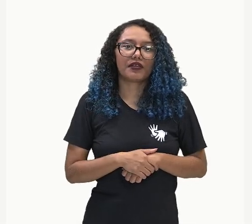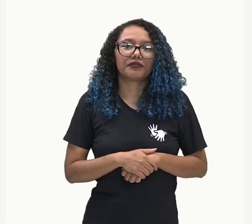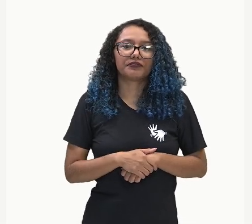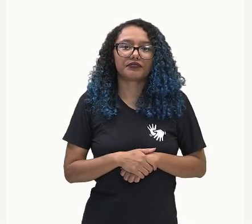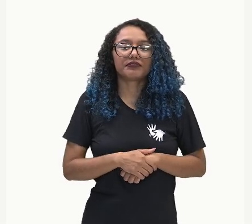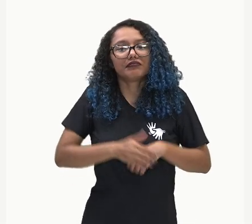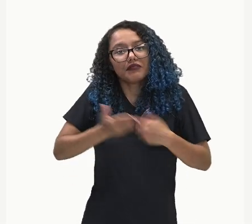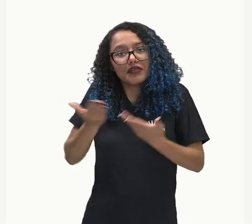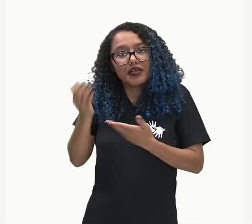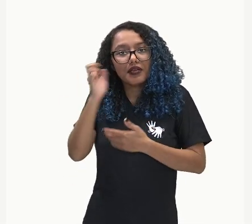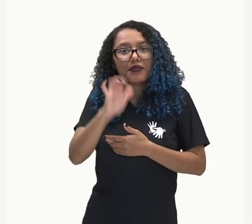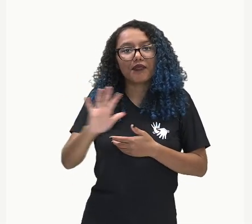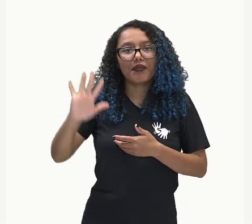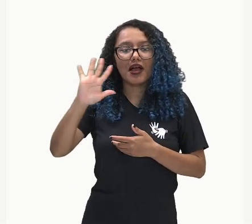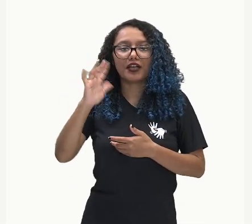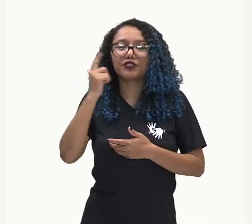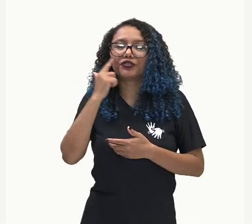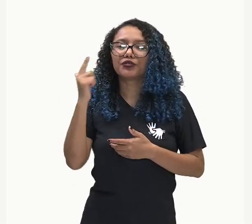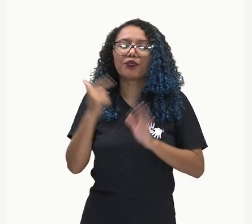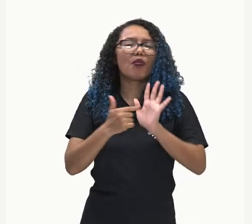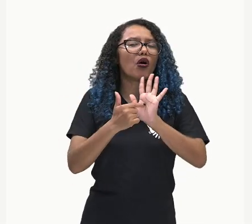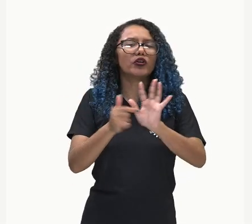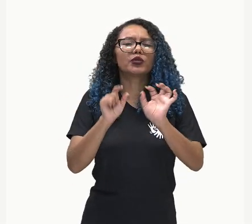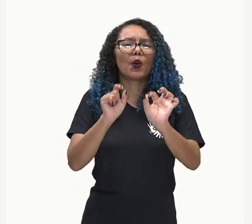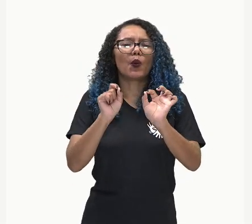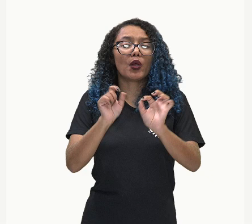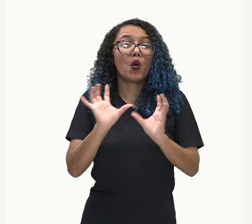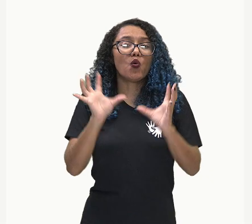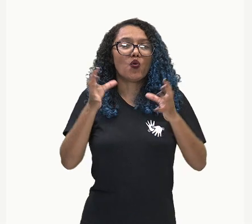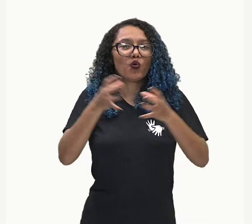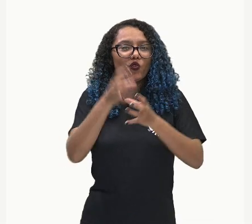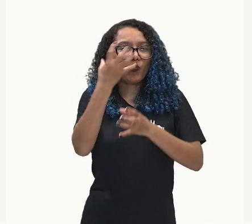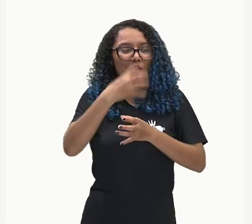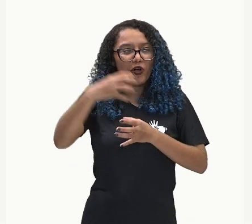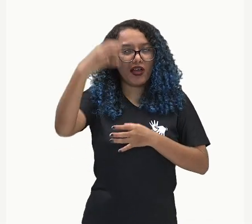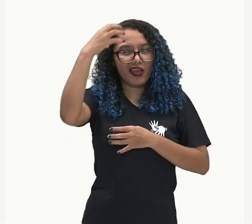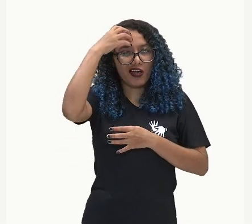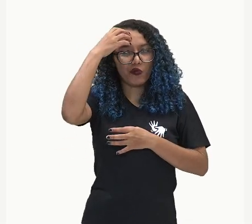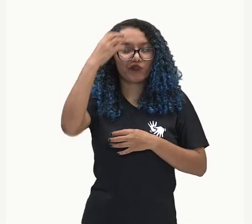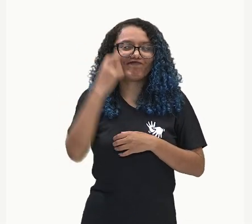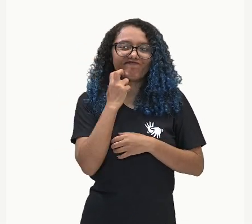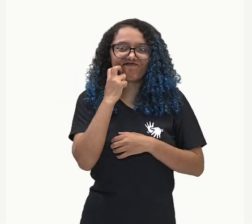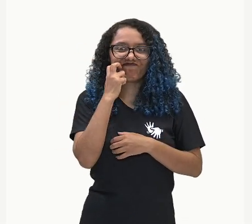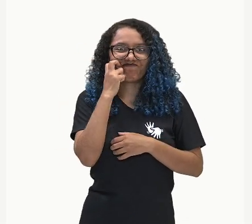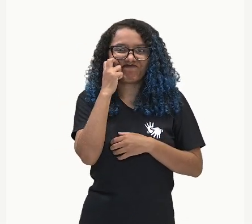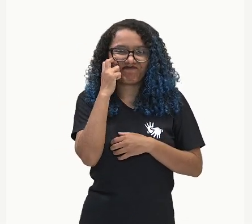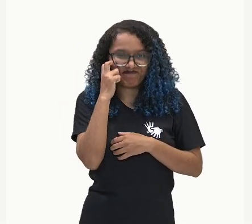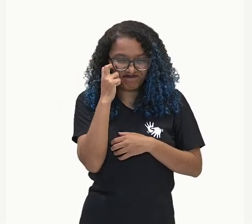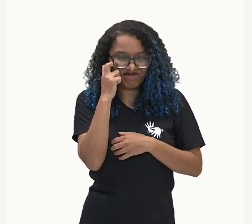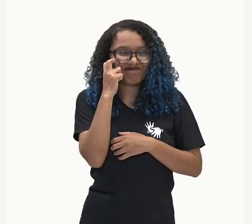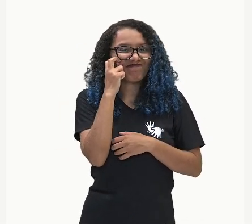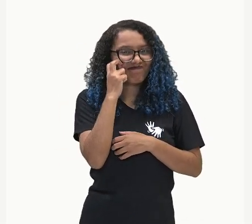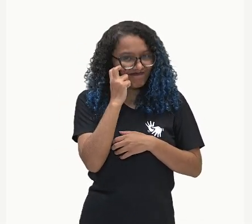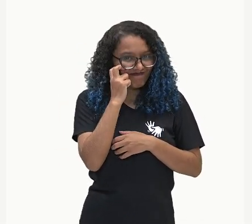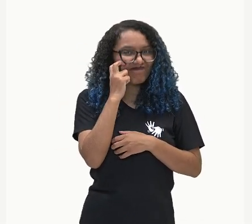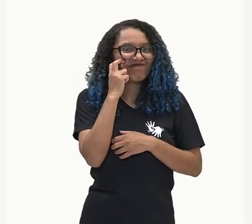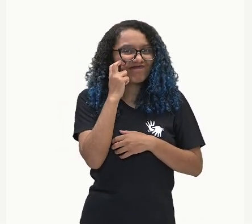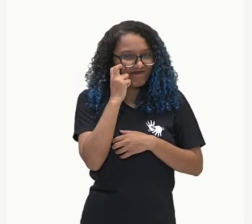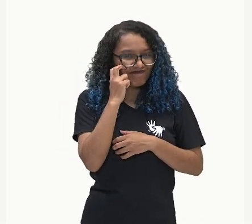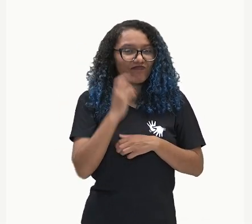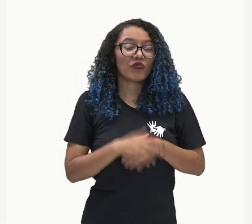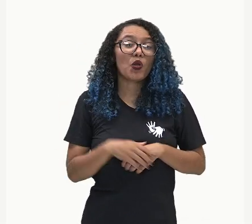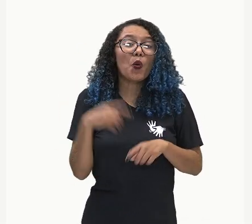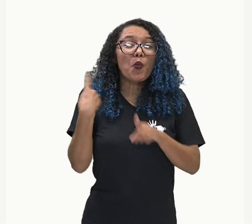imagem, justamente a figura de uma corte envergonhada, tá, gente? Porque, obviamente, fugir do seu país não